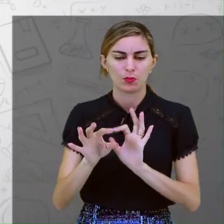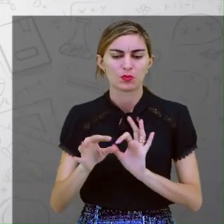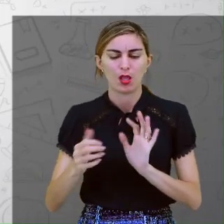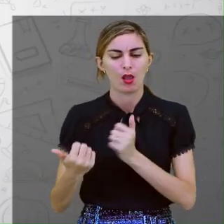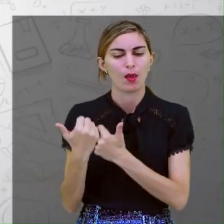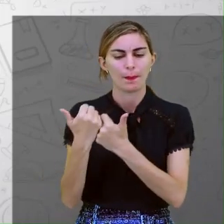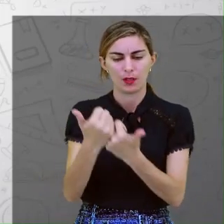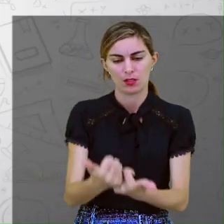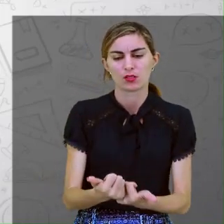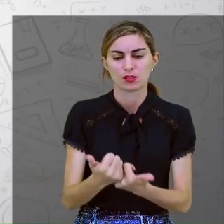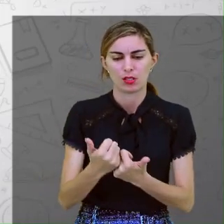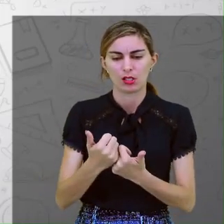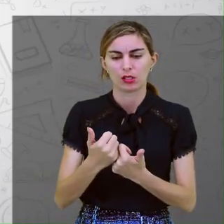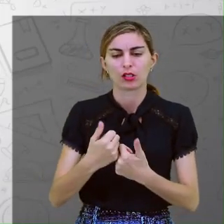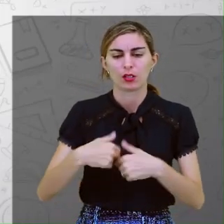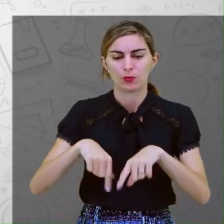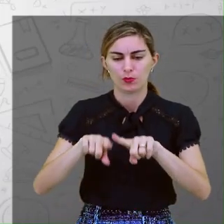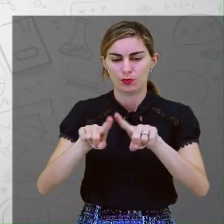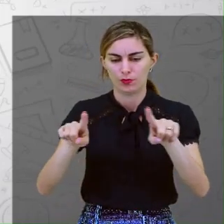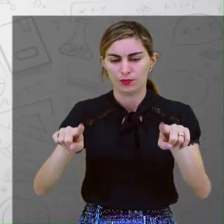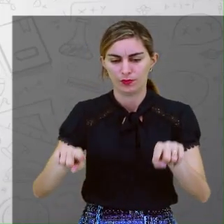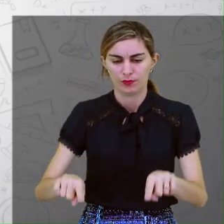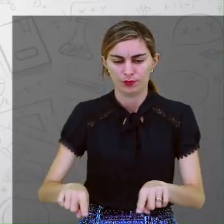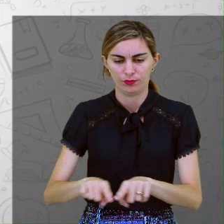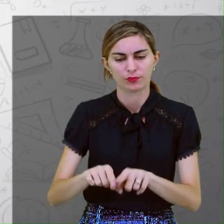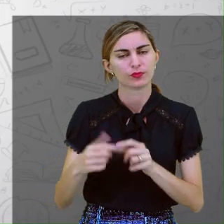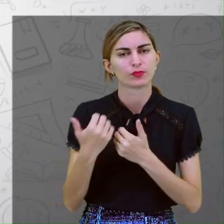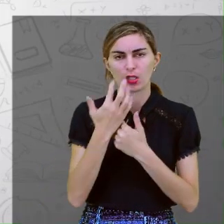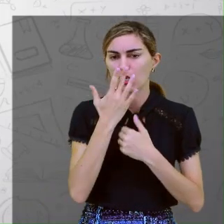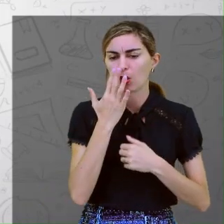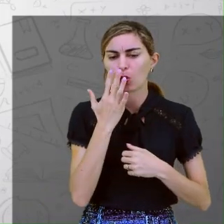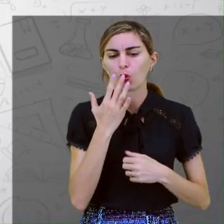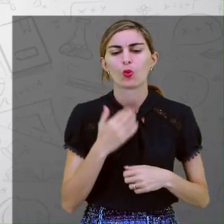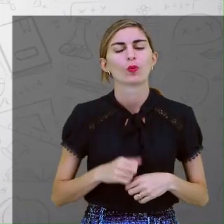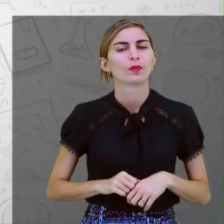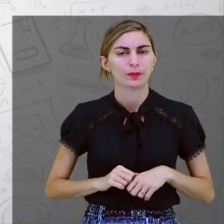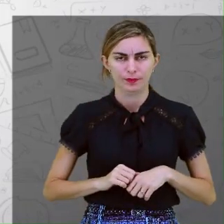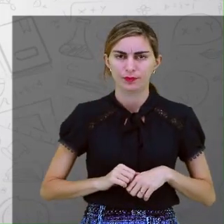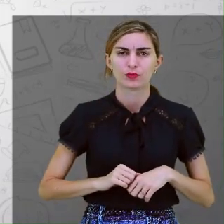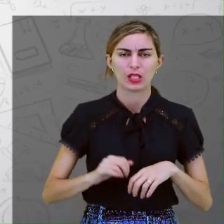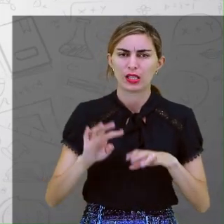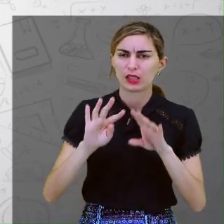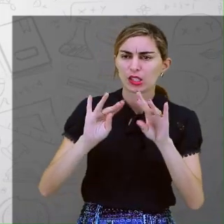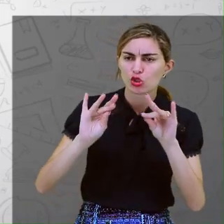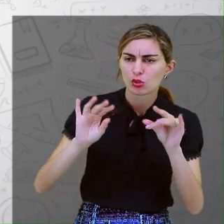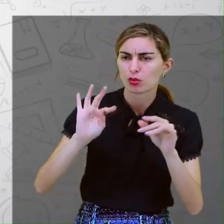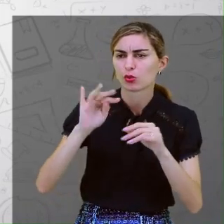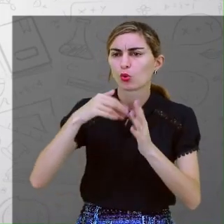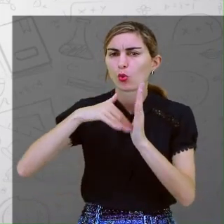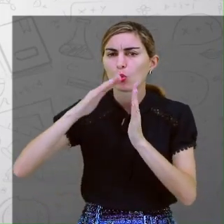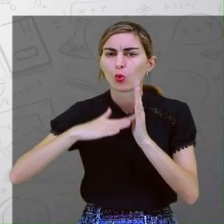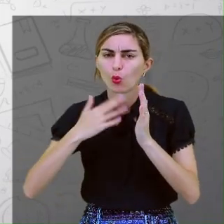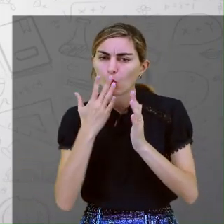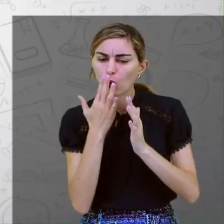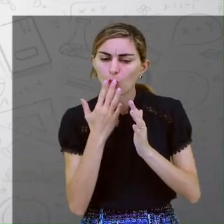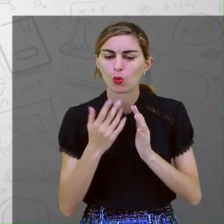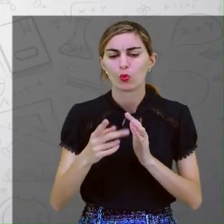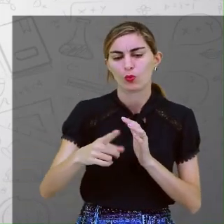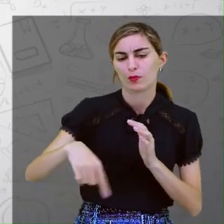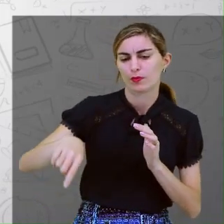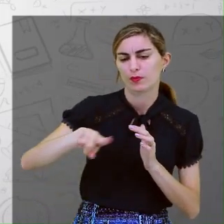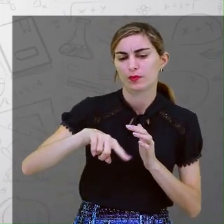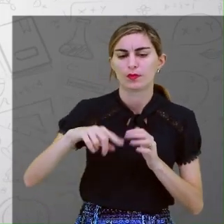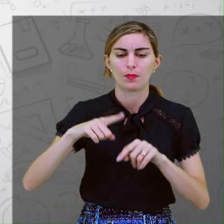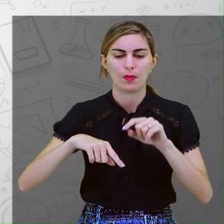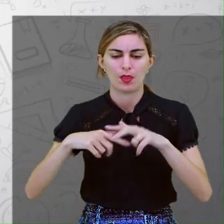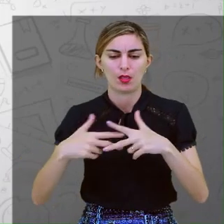ela representa ali a disposição desse layout, mas com as texturas, as achuras ali